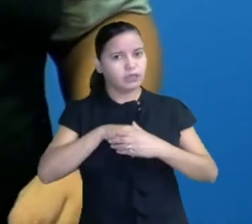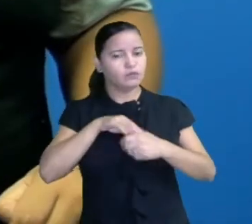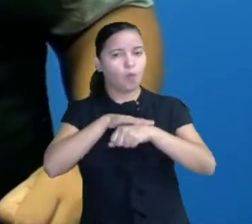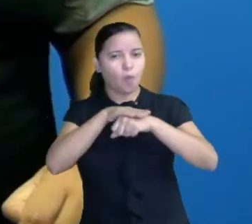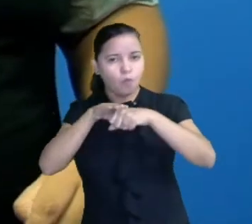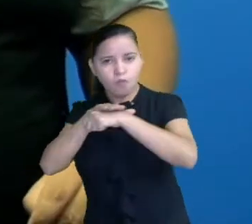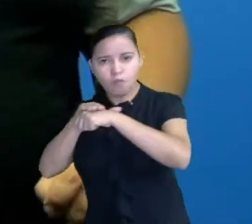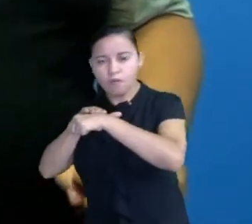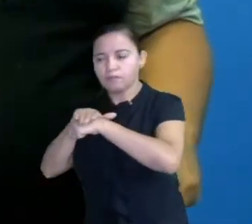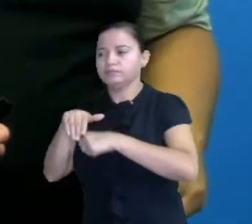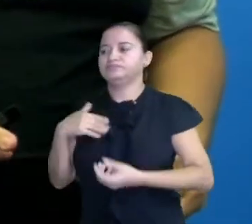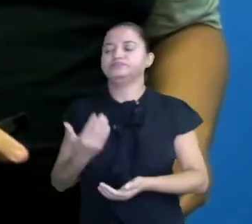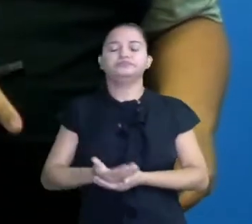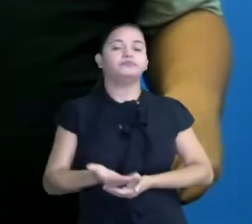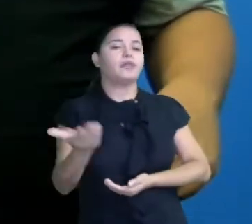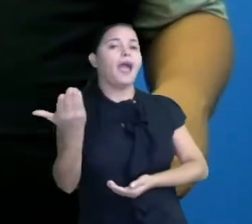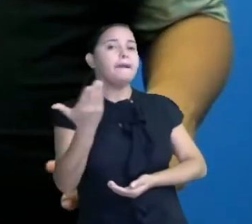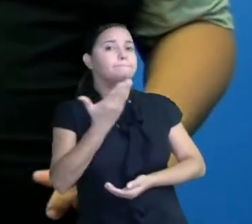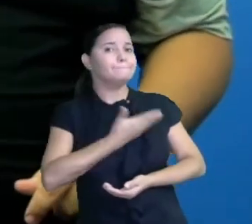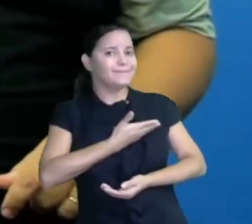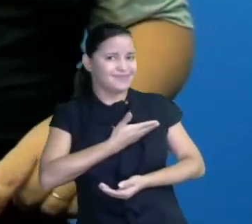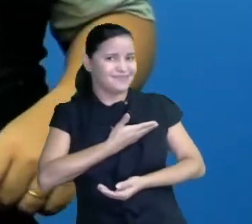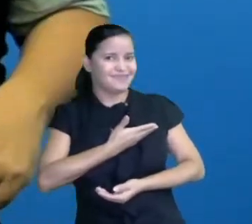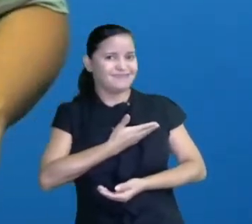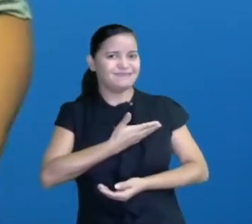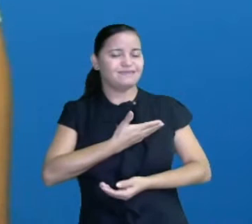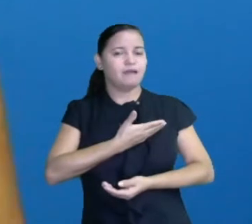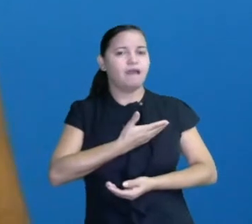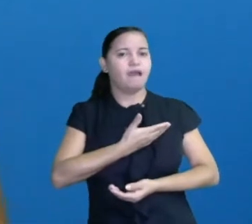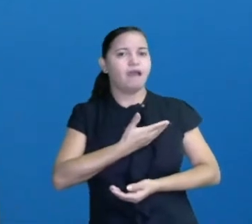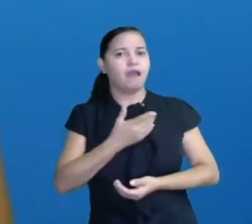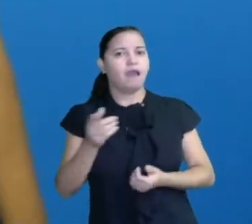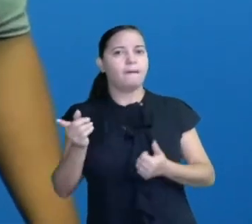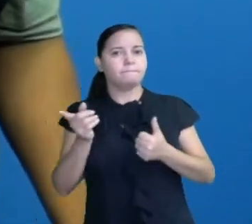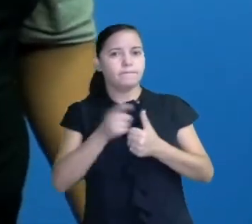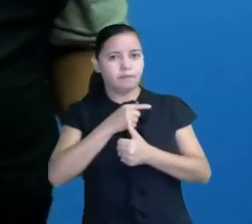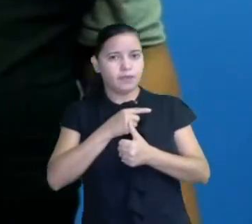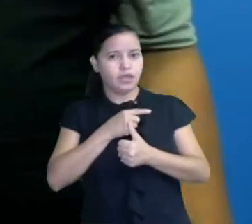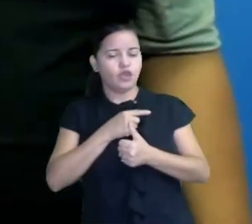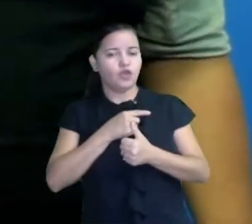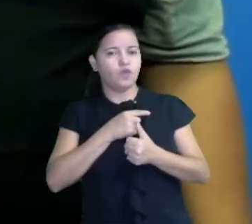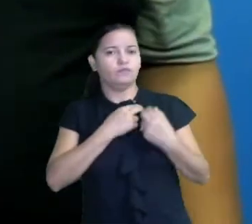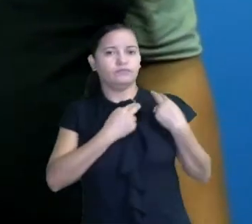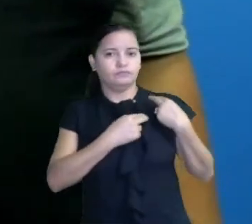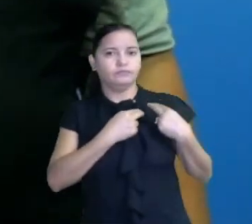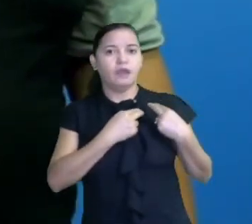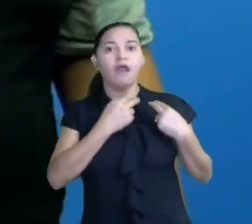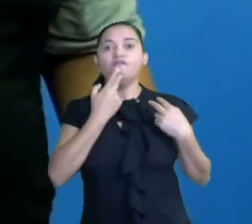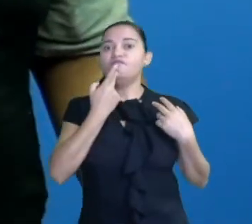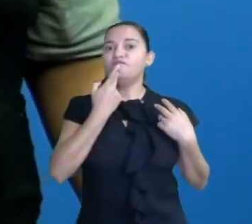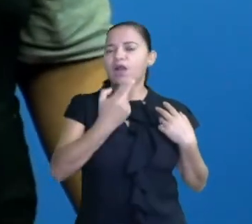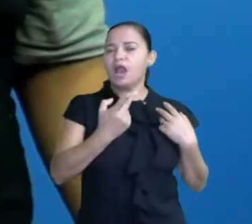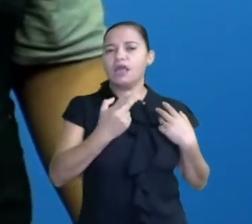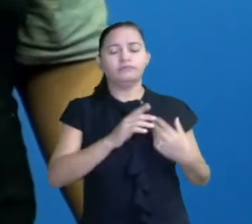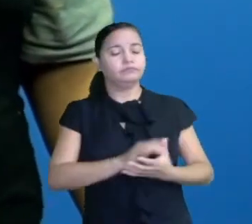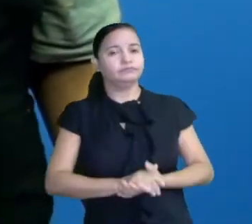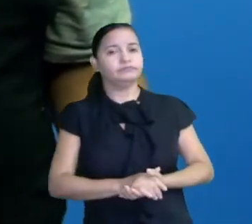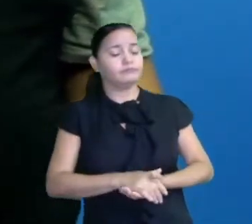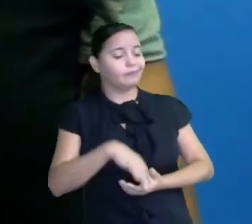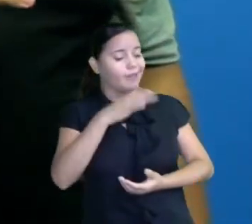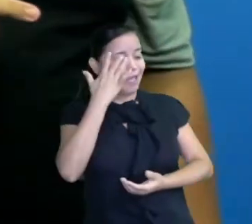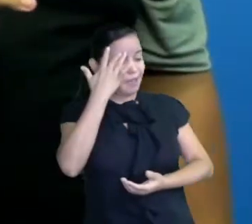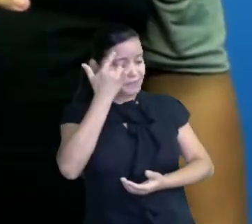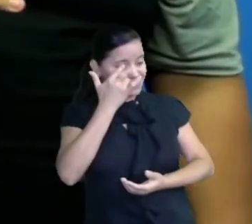amiga 1 fala, será que daria para você trazer o meu CD amanhã? Está subentendido que o CD